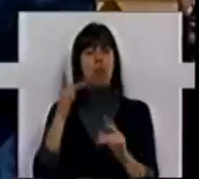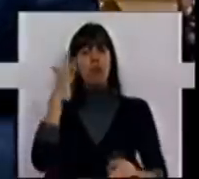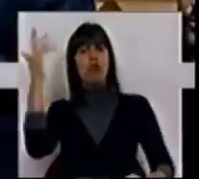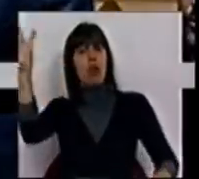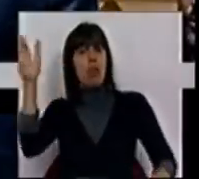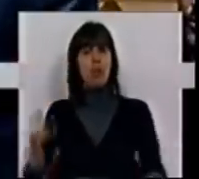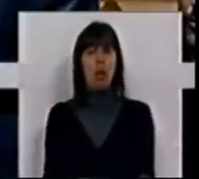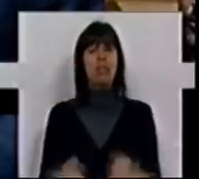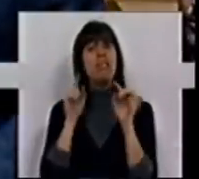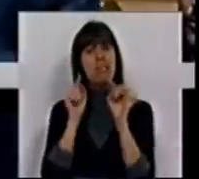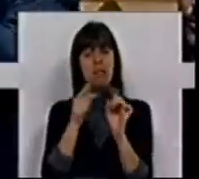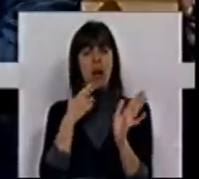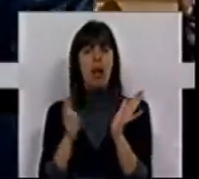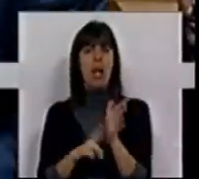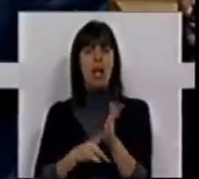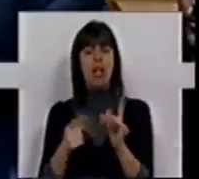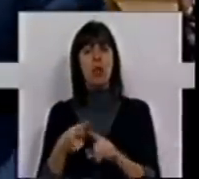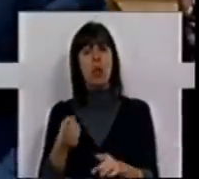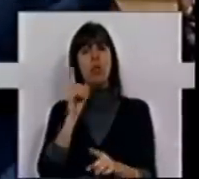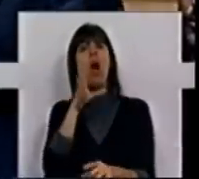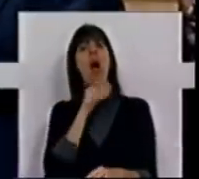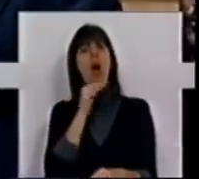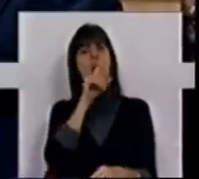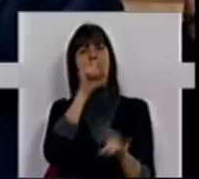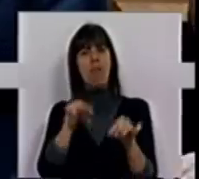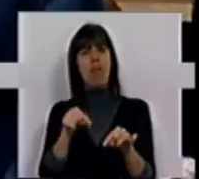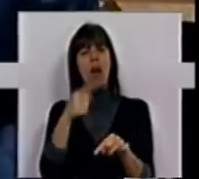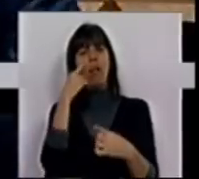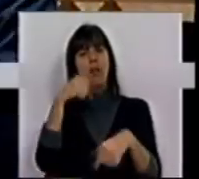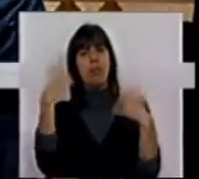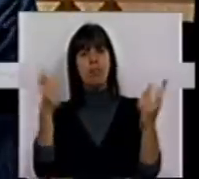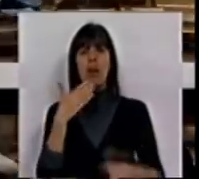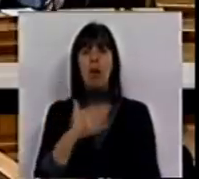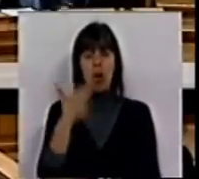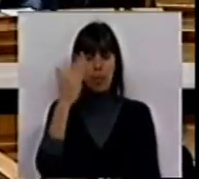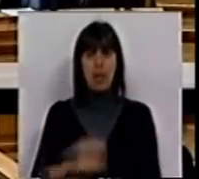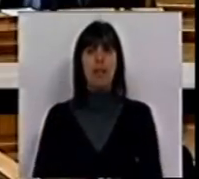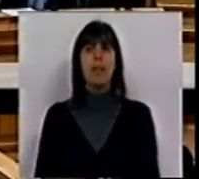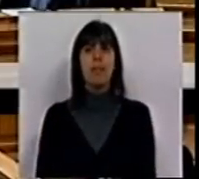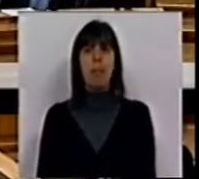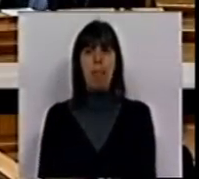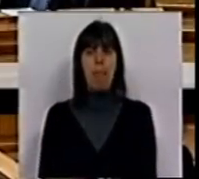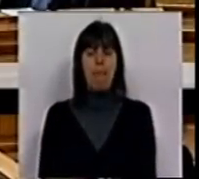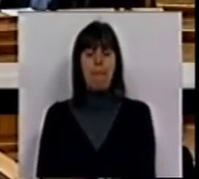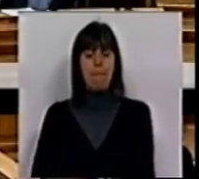ao estrangeiro. Essa é que é a realidade e não essa conversa que vem para aqui apresentar. Muito obrigado, senhor.